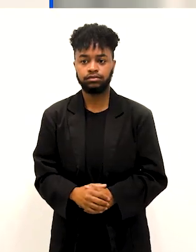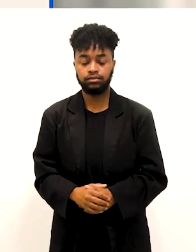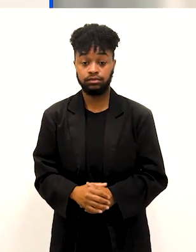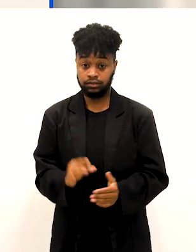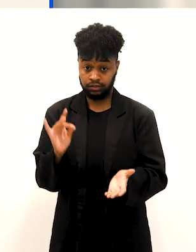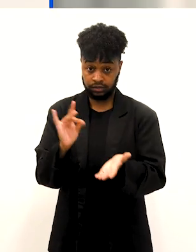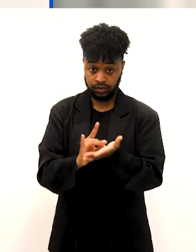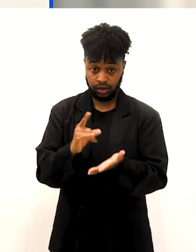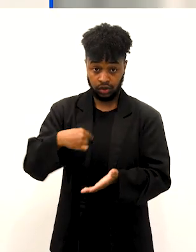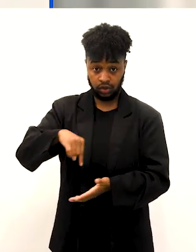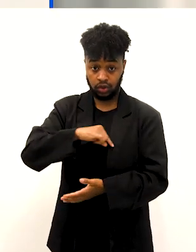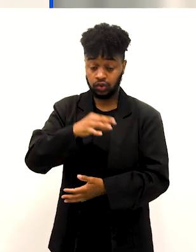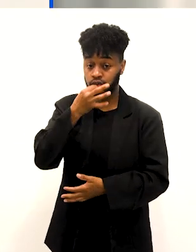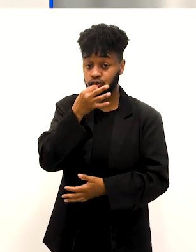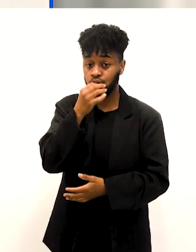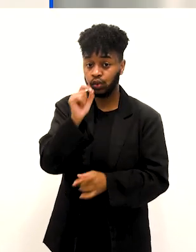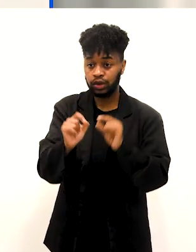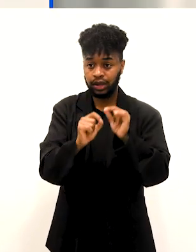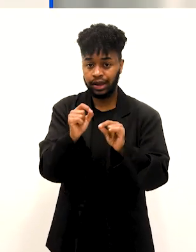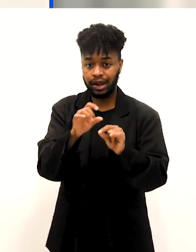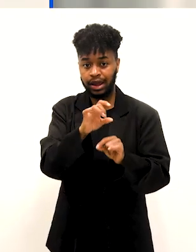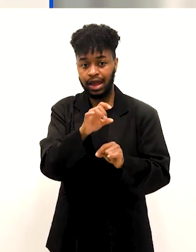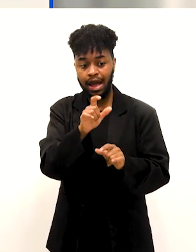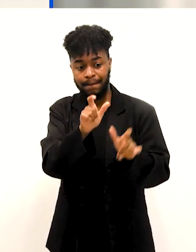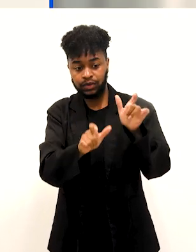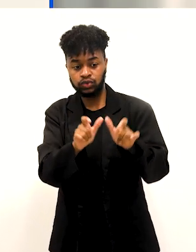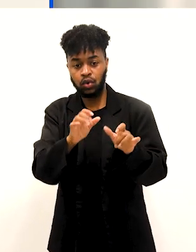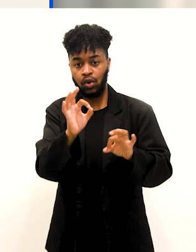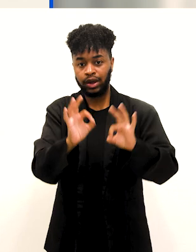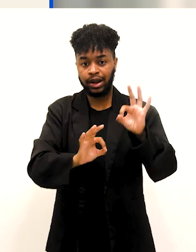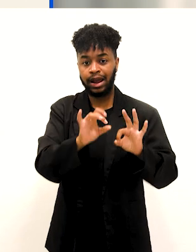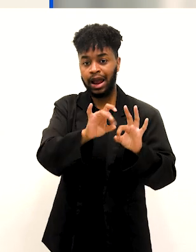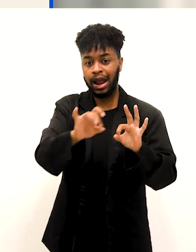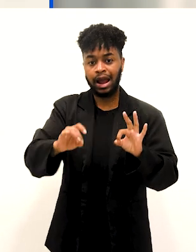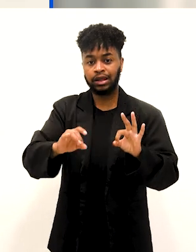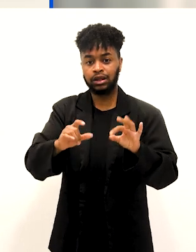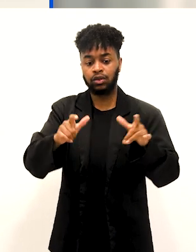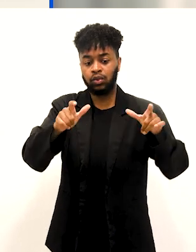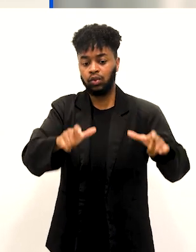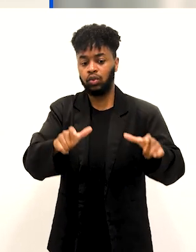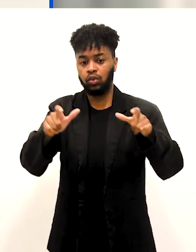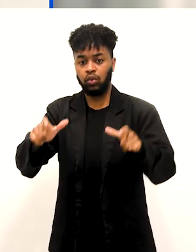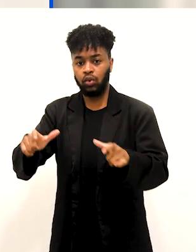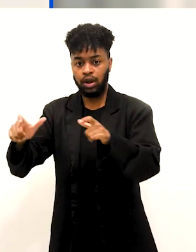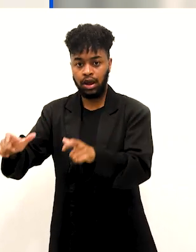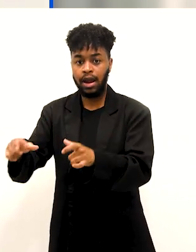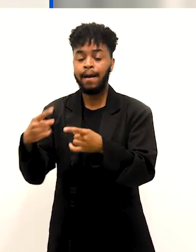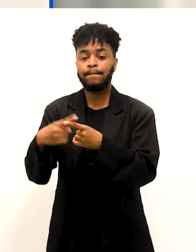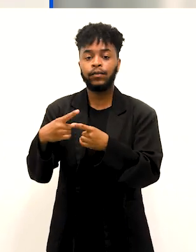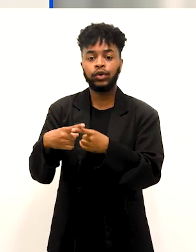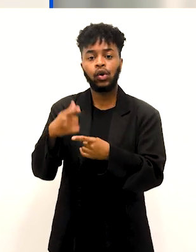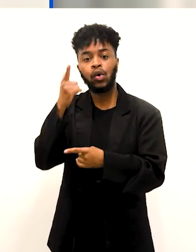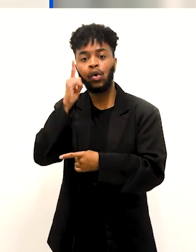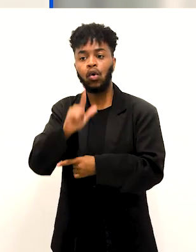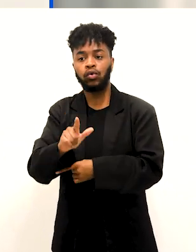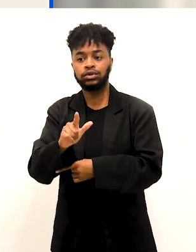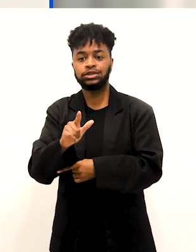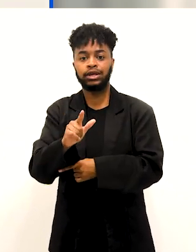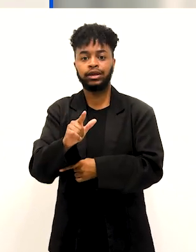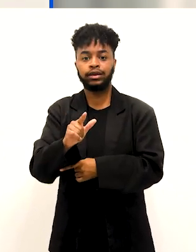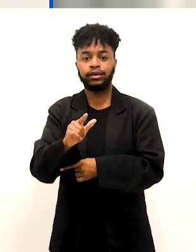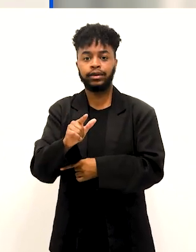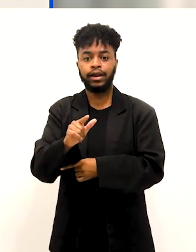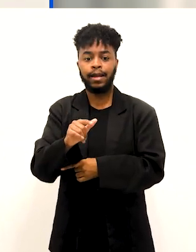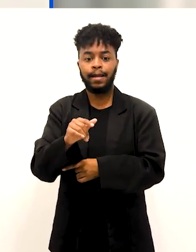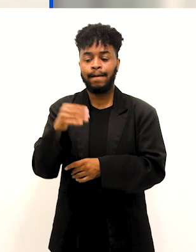Na verdade, o que a gente sugere é que a pessoa faça cômodo por cômodo. Legal. Porque você fazendo cômodo por cômodo, você consegue compartimentalizar